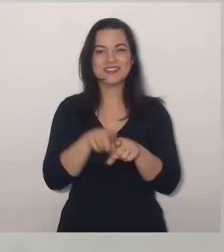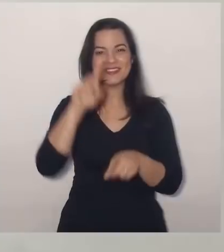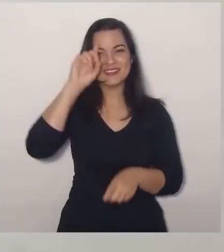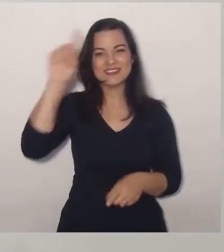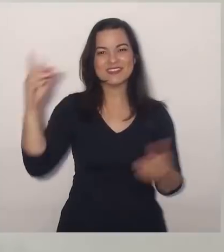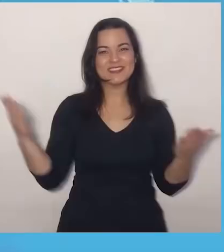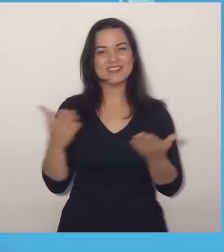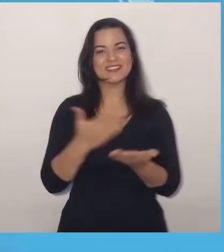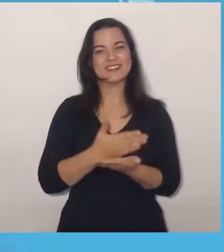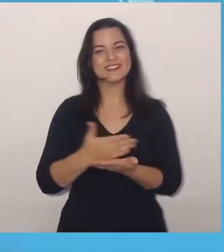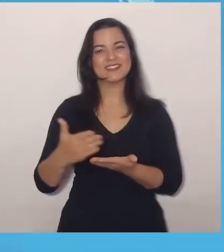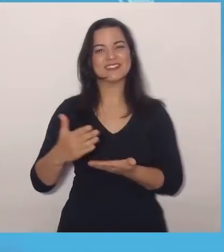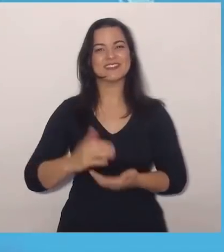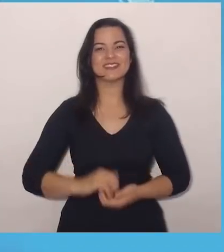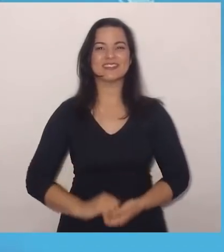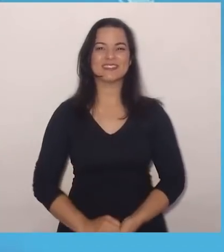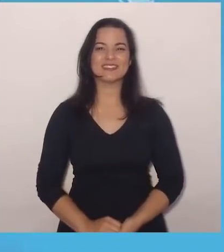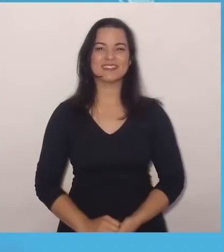de hoje.